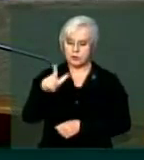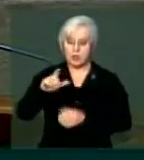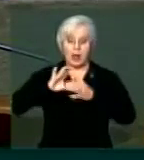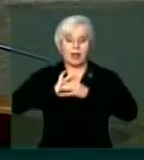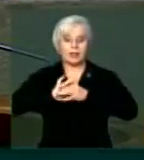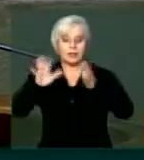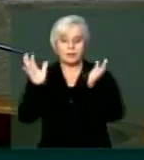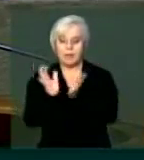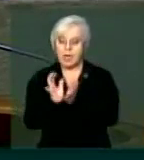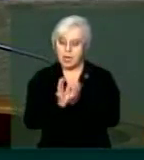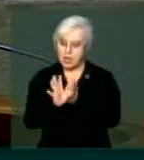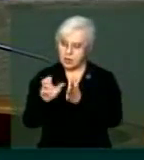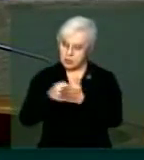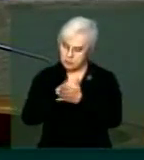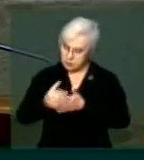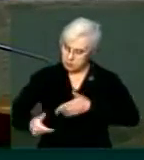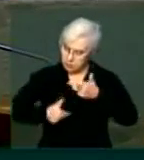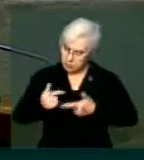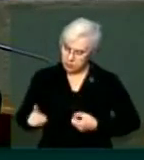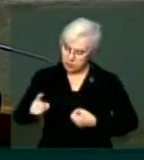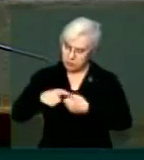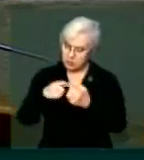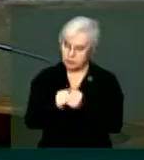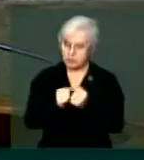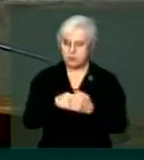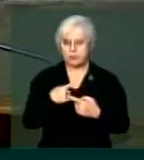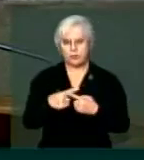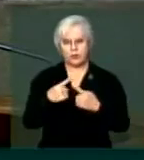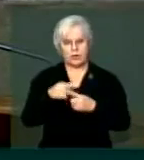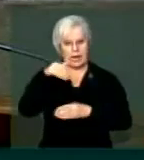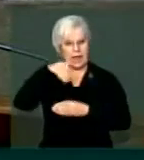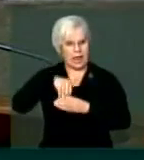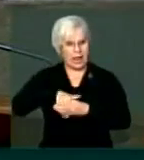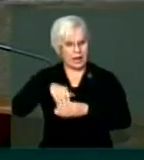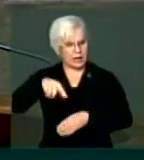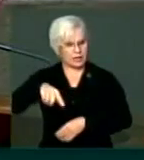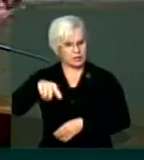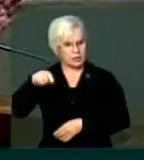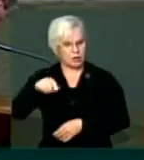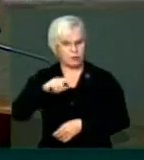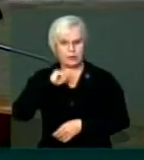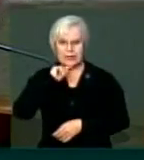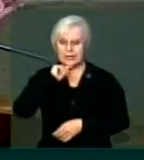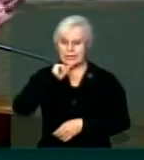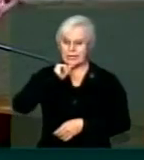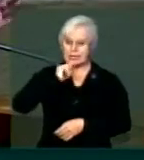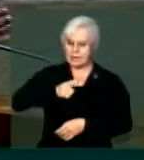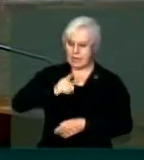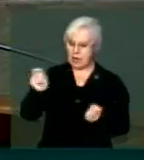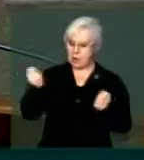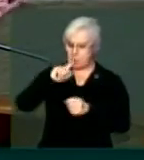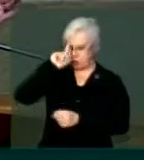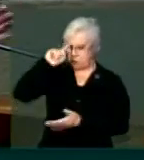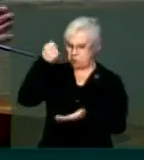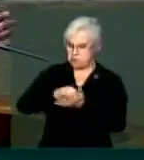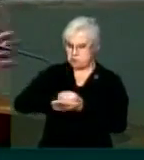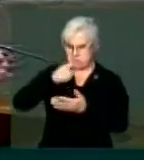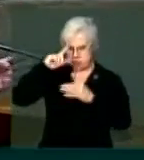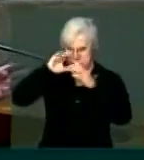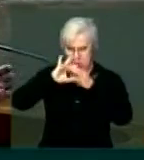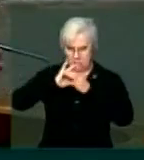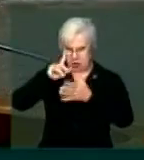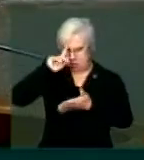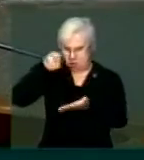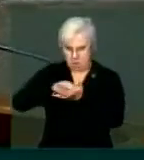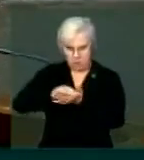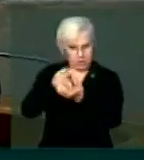seus militantes, porque sobre o eleitorado ninguém tem o dom de influir, o eleitorado é livre